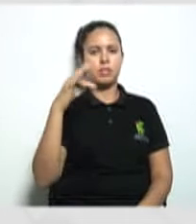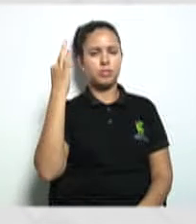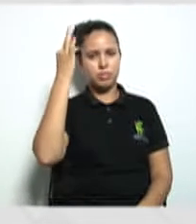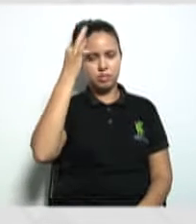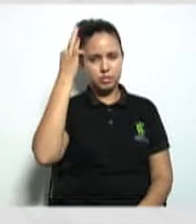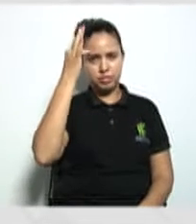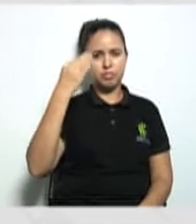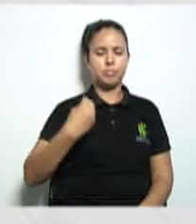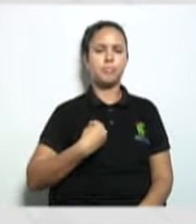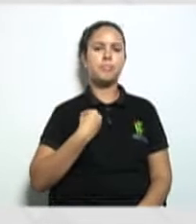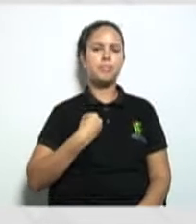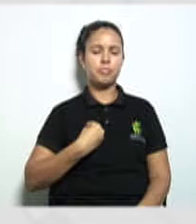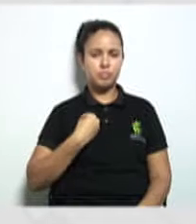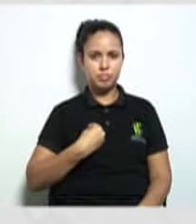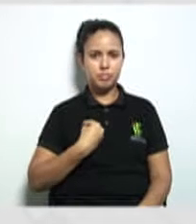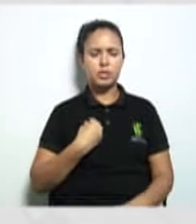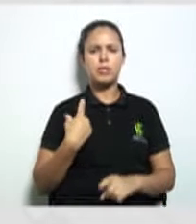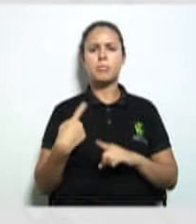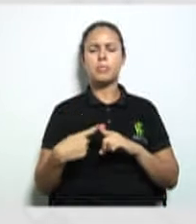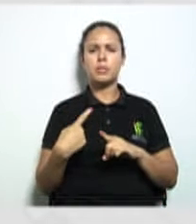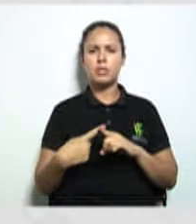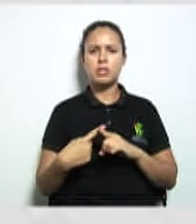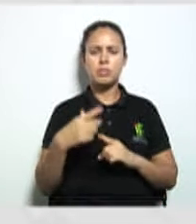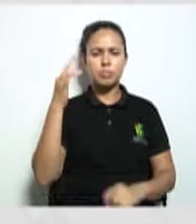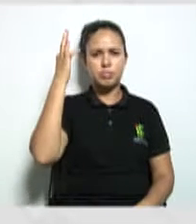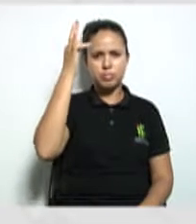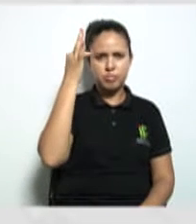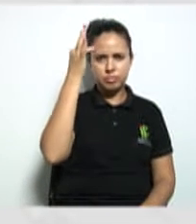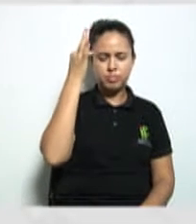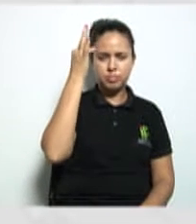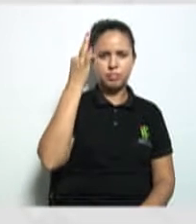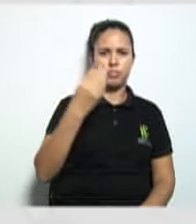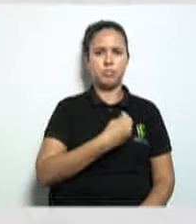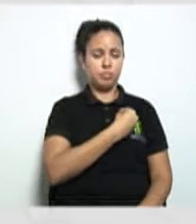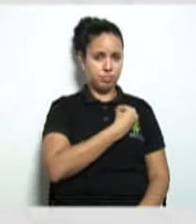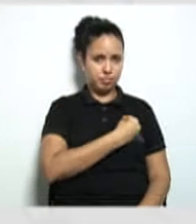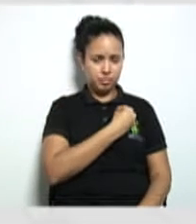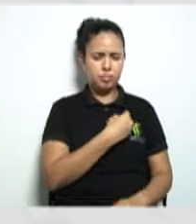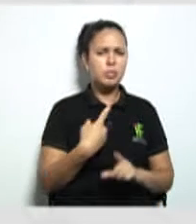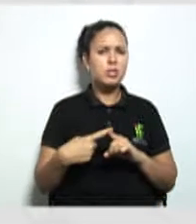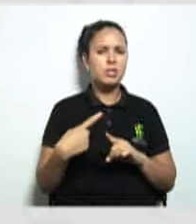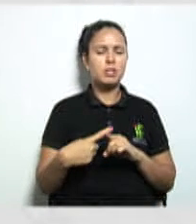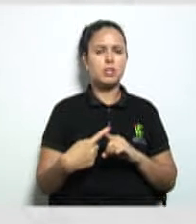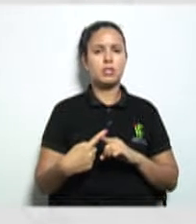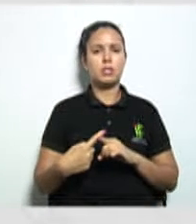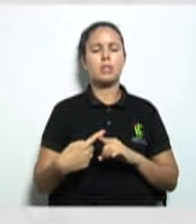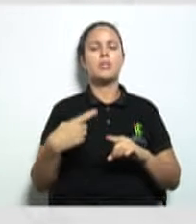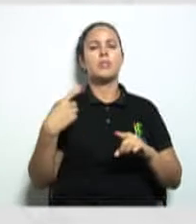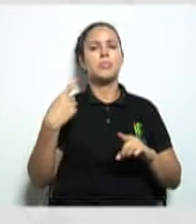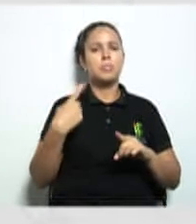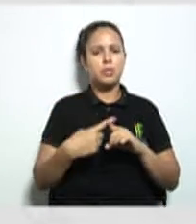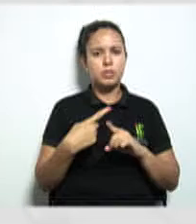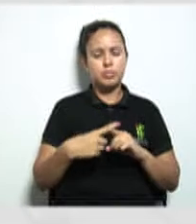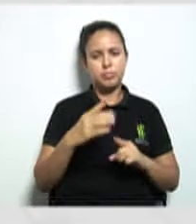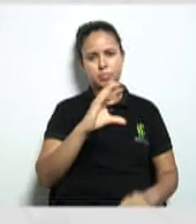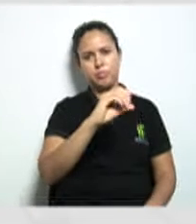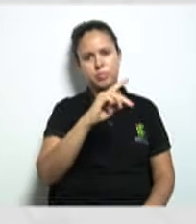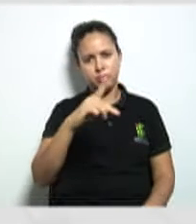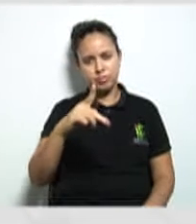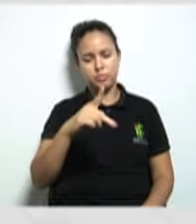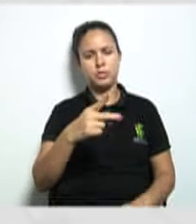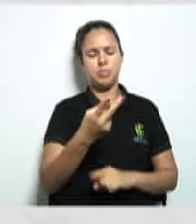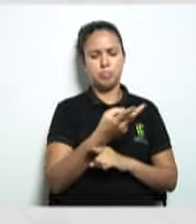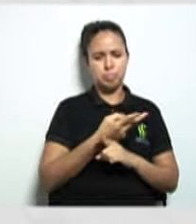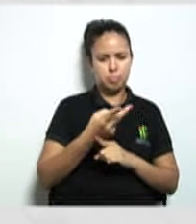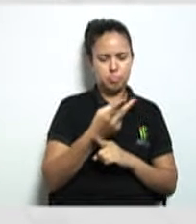filosofia de vida. Por que se diz que há uma filosofia de vida aqui também? Porque ele busca transformar